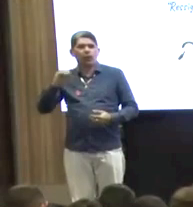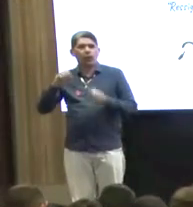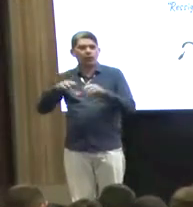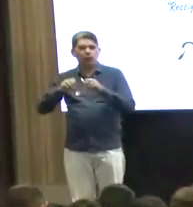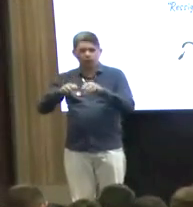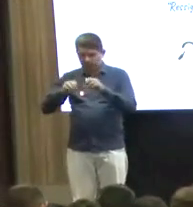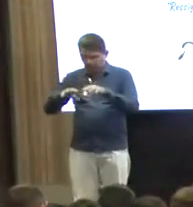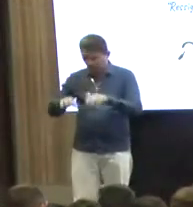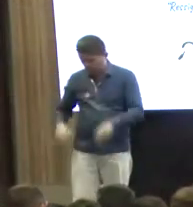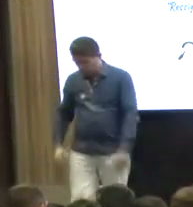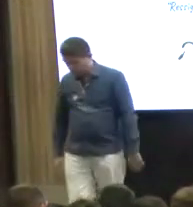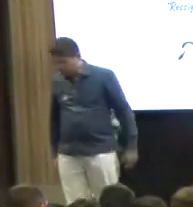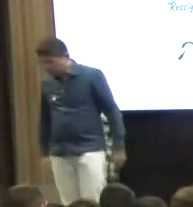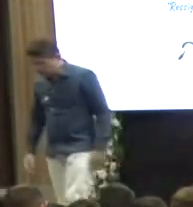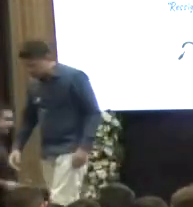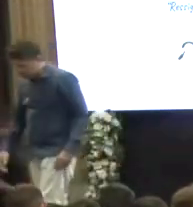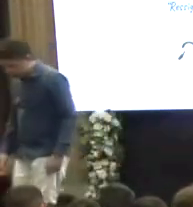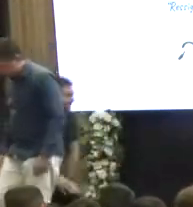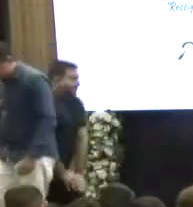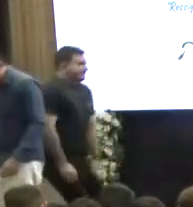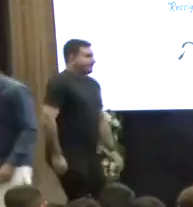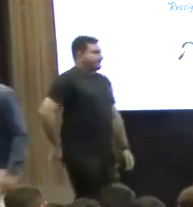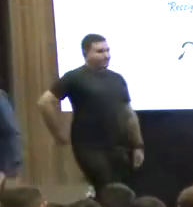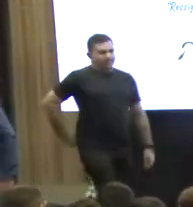fazer mais de uma?